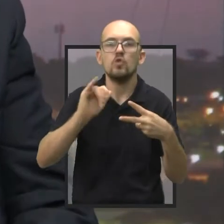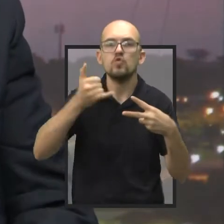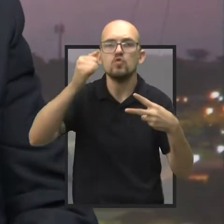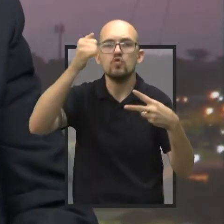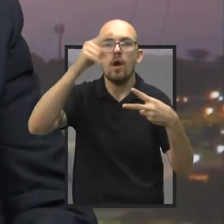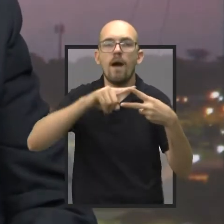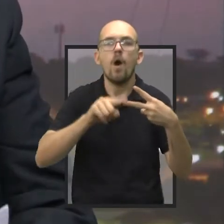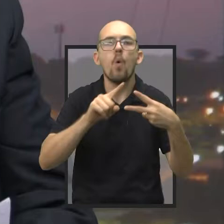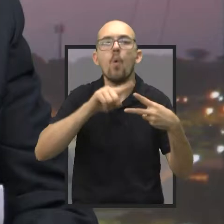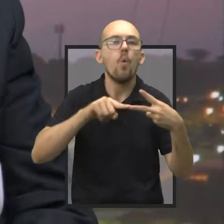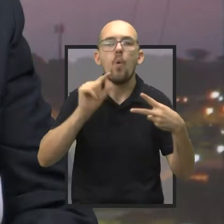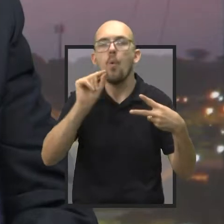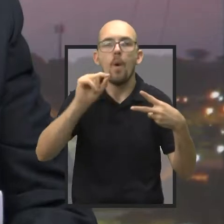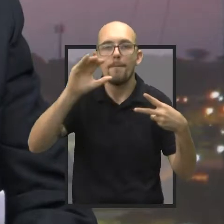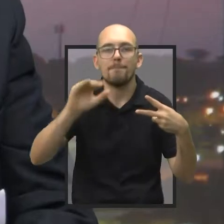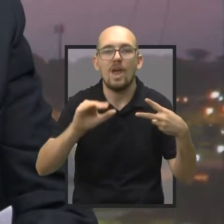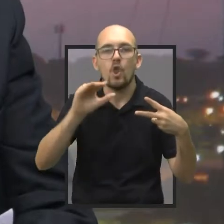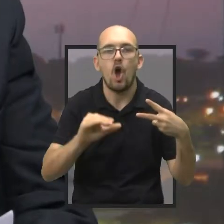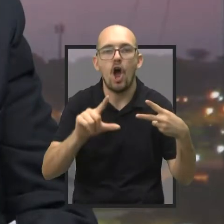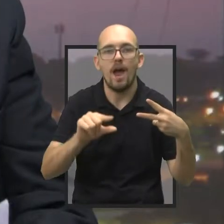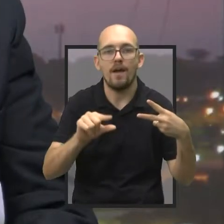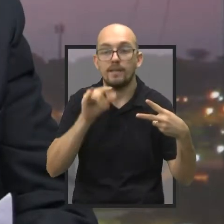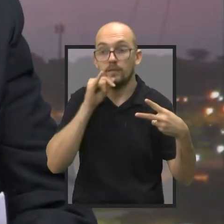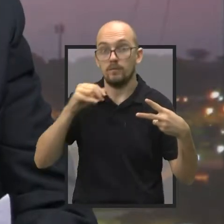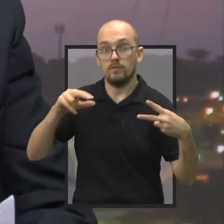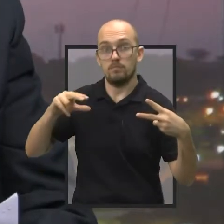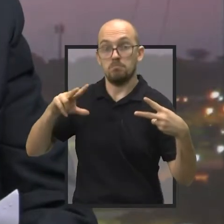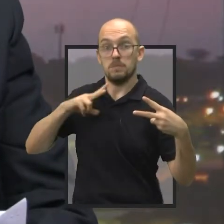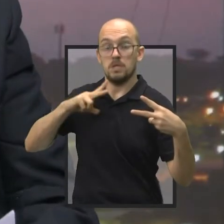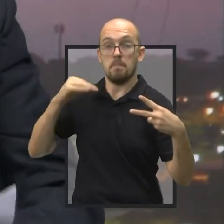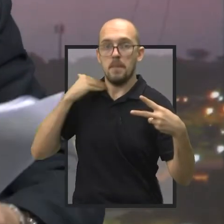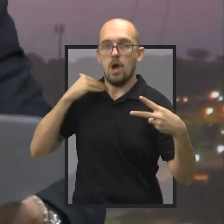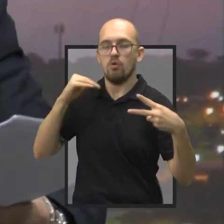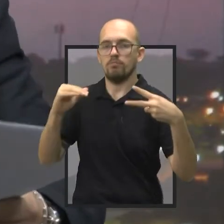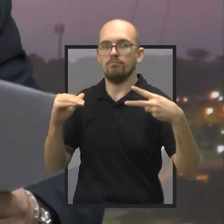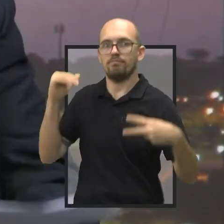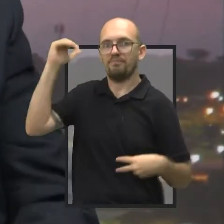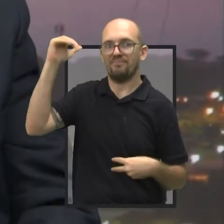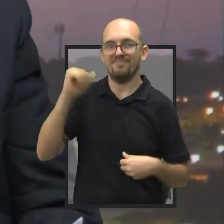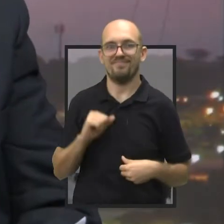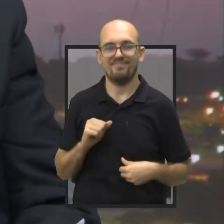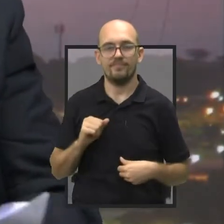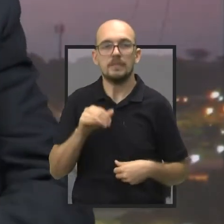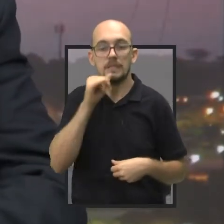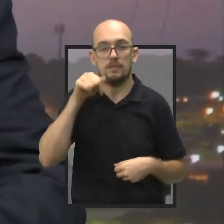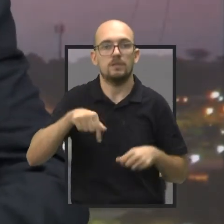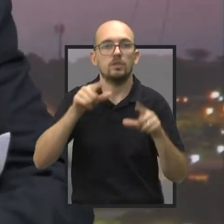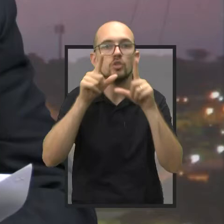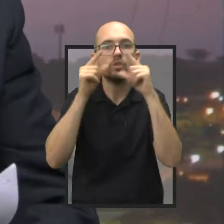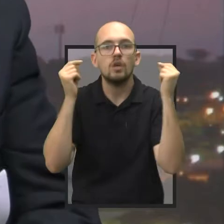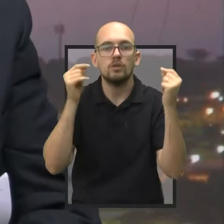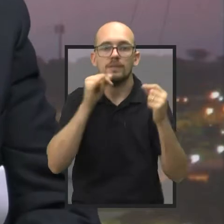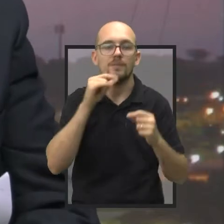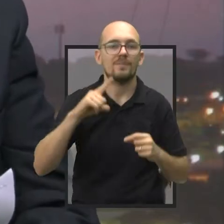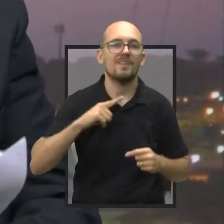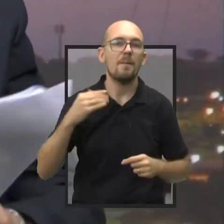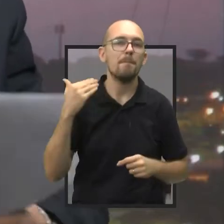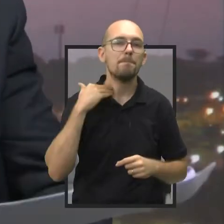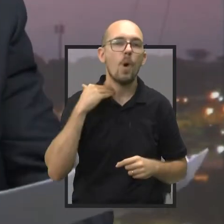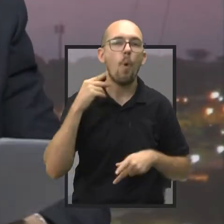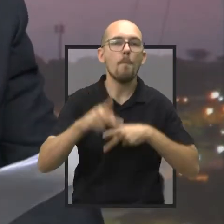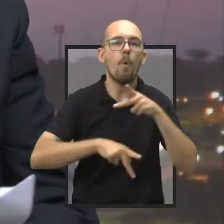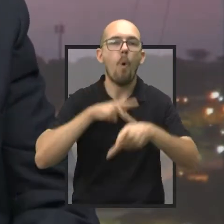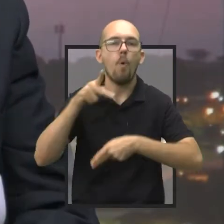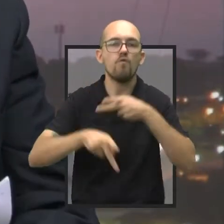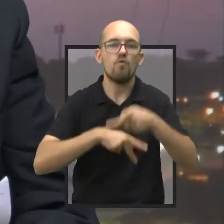para fomento e crescimento do comércio, do serviço. Nas cidades, por exemplo, aqui em Jaú, como temos o Banco do Povo, que